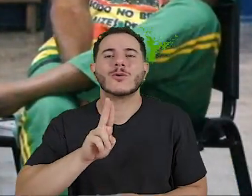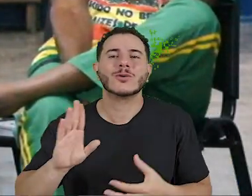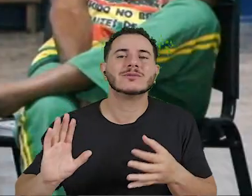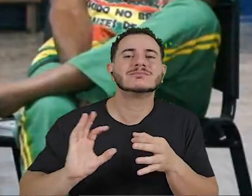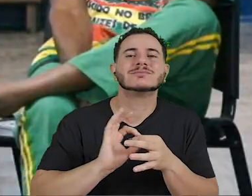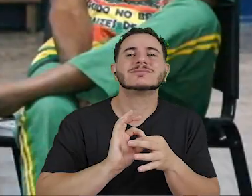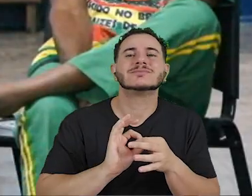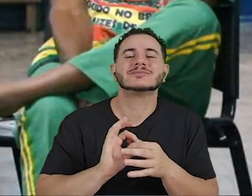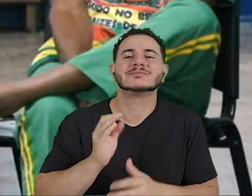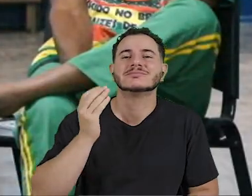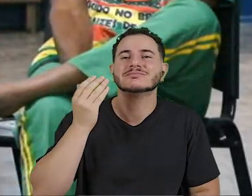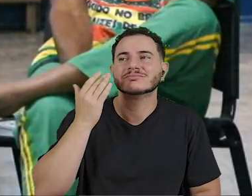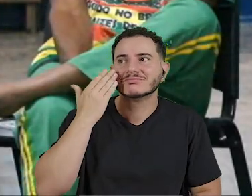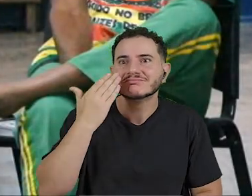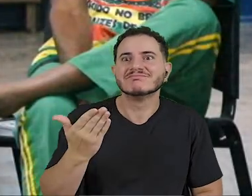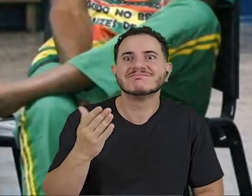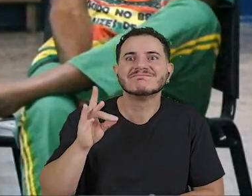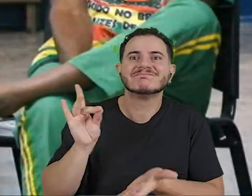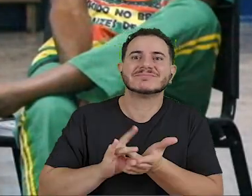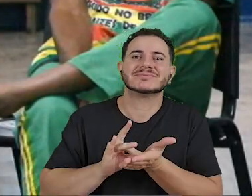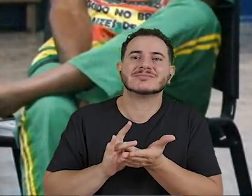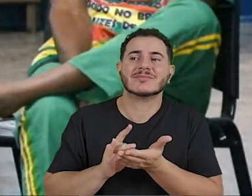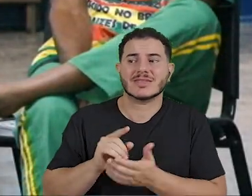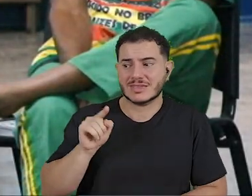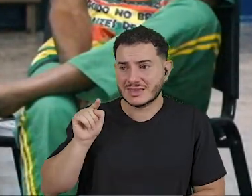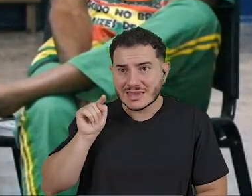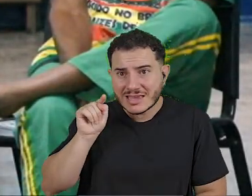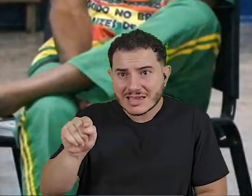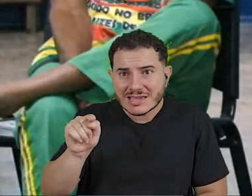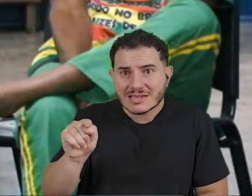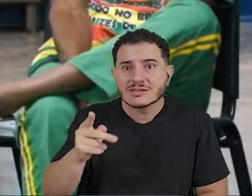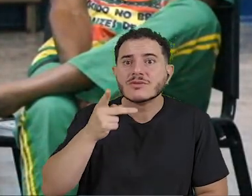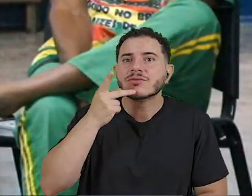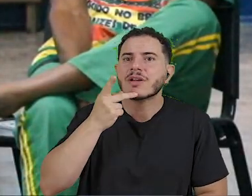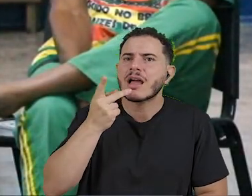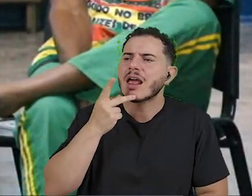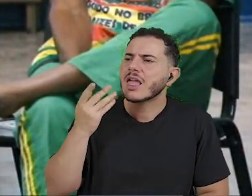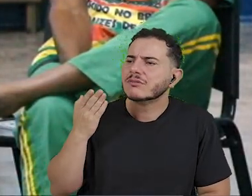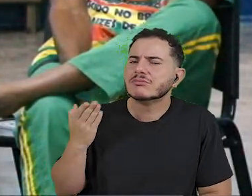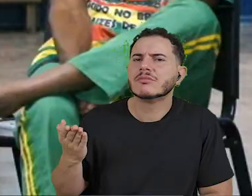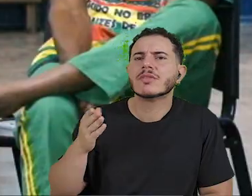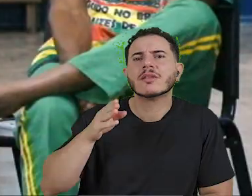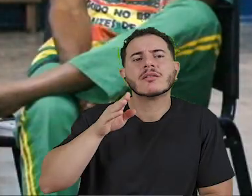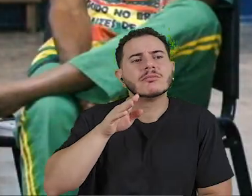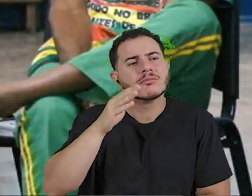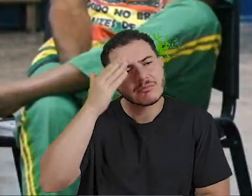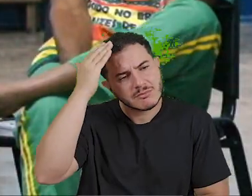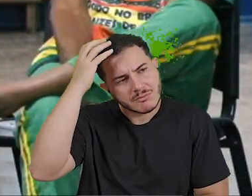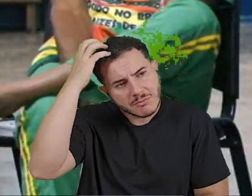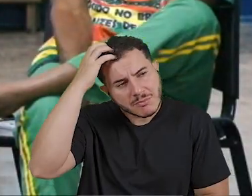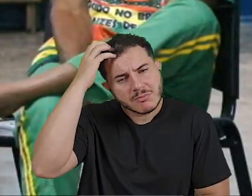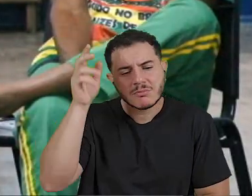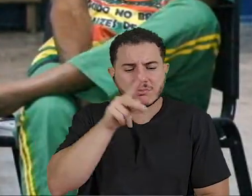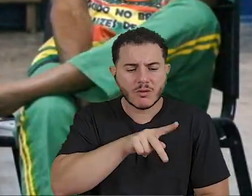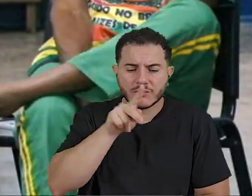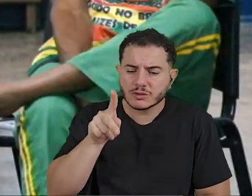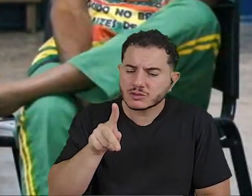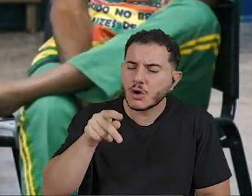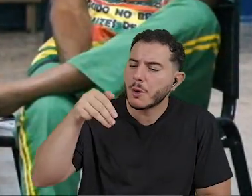Não apresentam. Isso aqui é do Mestre Walter. Isso é uma das coisas que eu mais